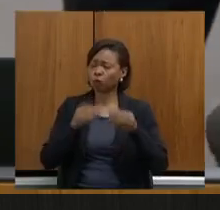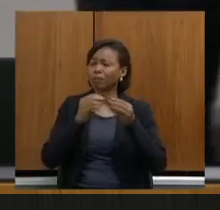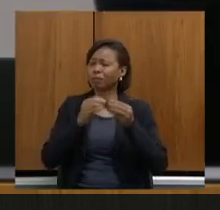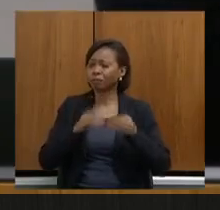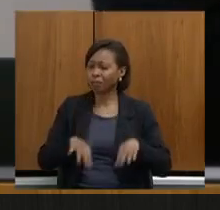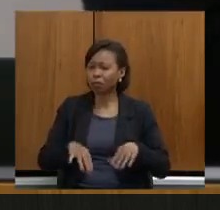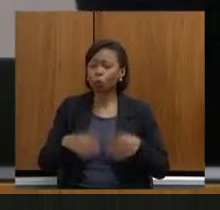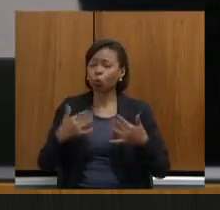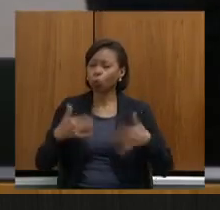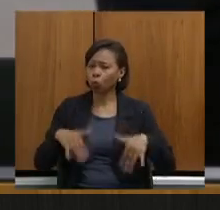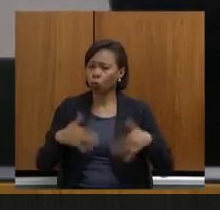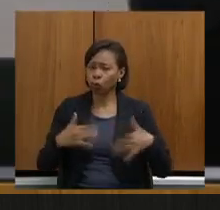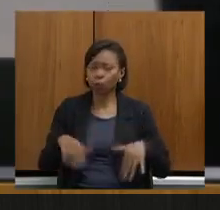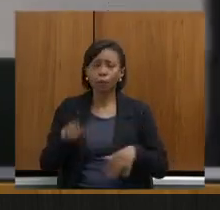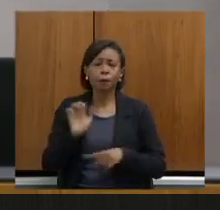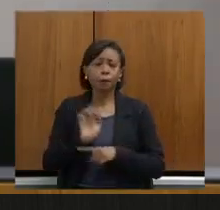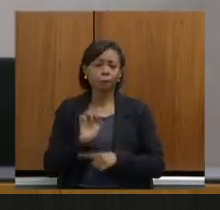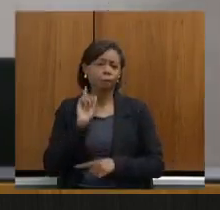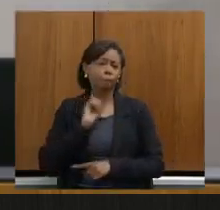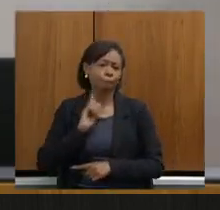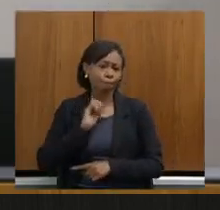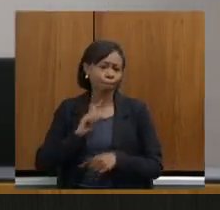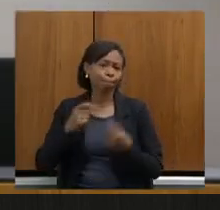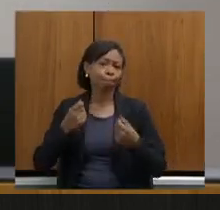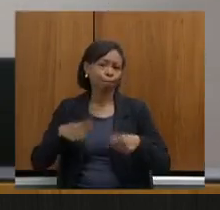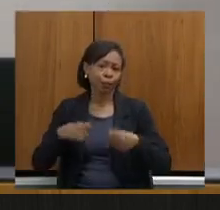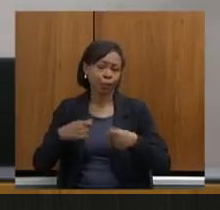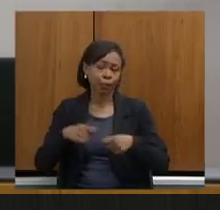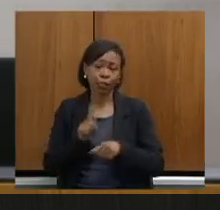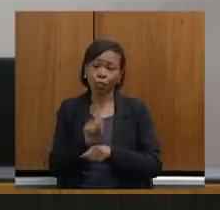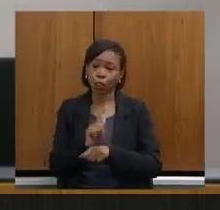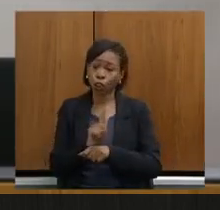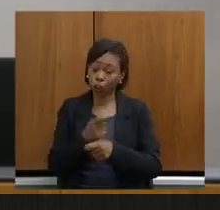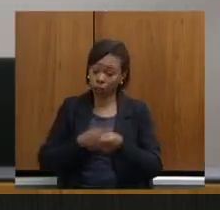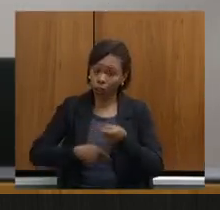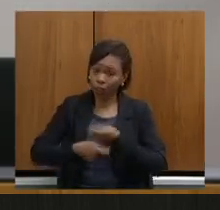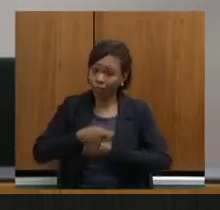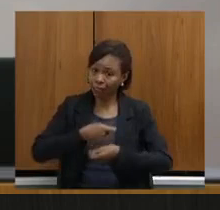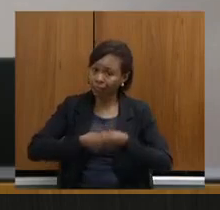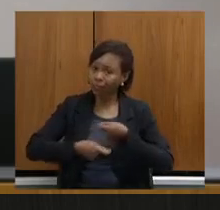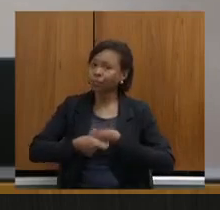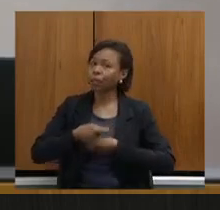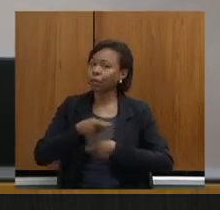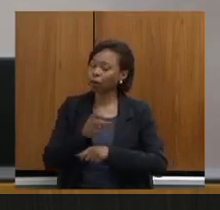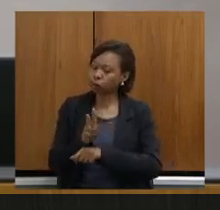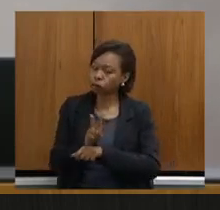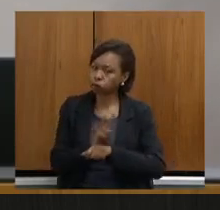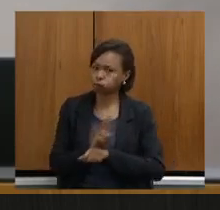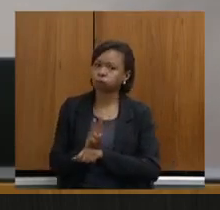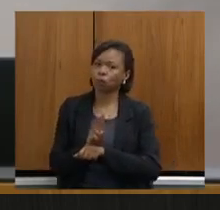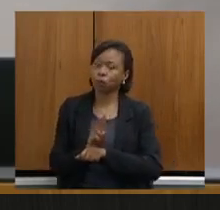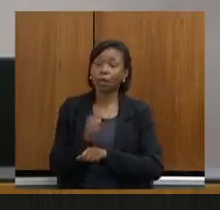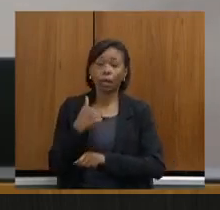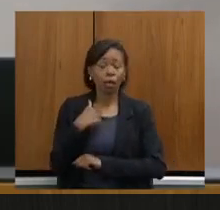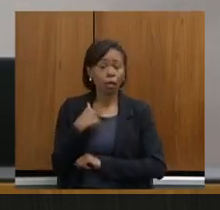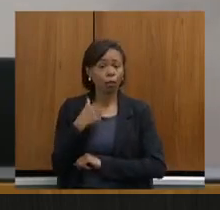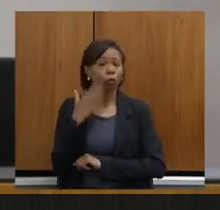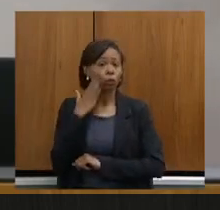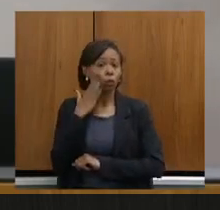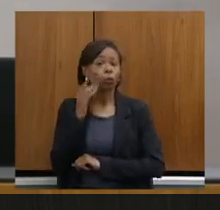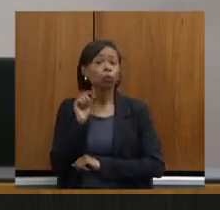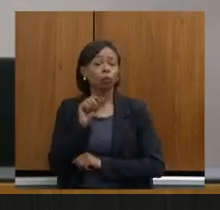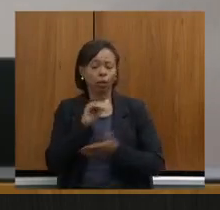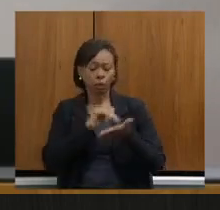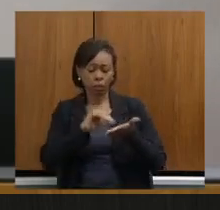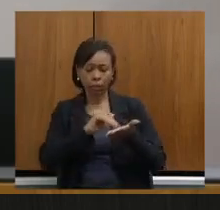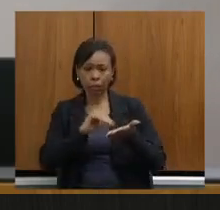estado precisa de alguma forma é fazer gestão e aqui e aqui eu eu entendo que a